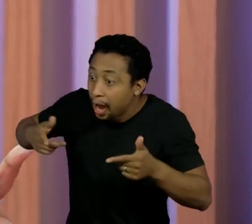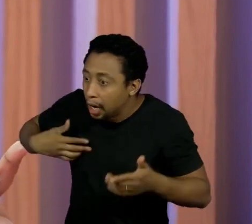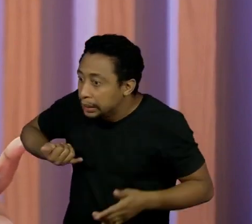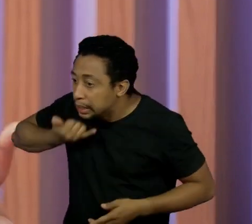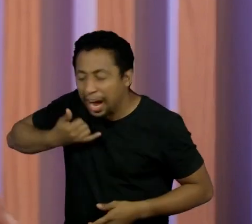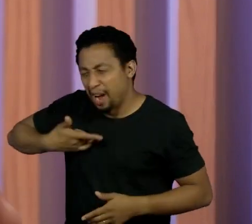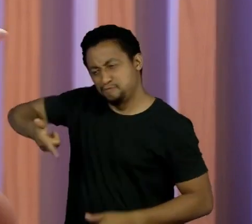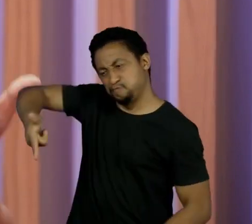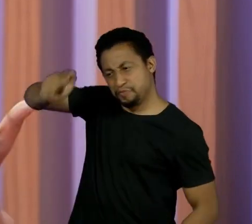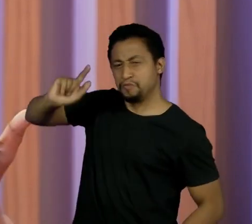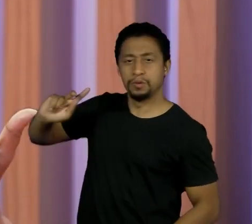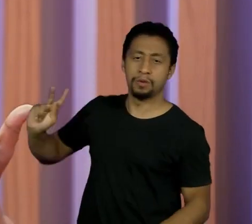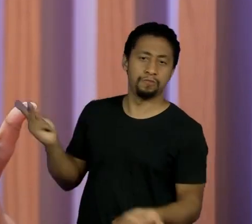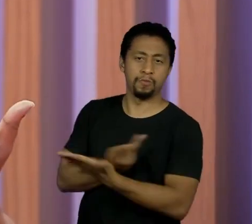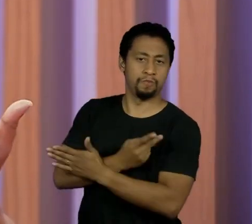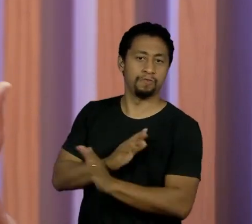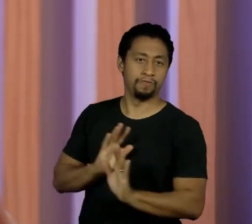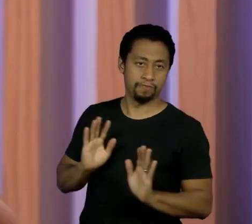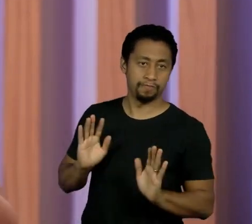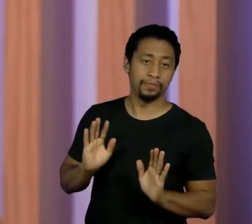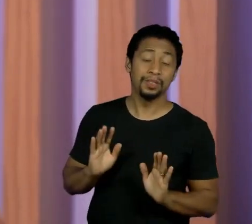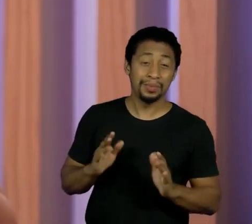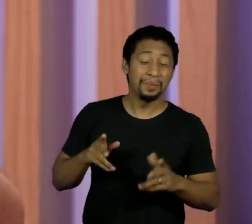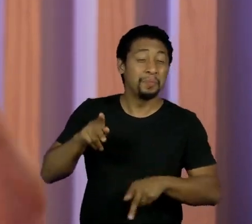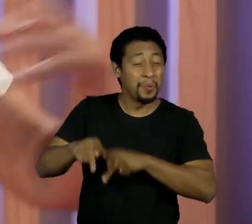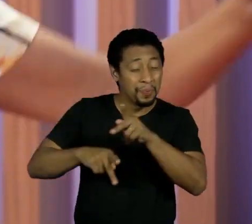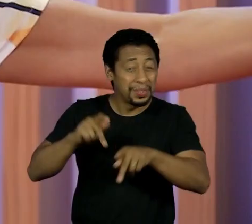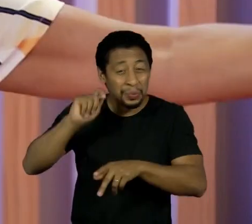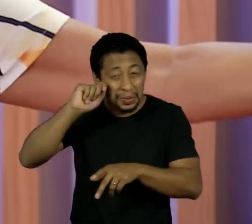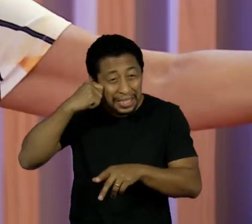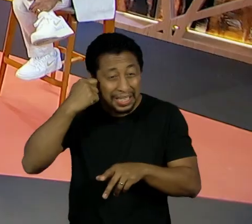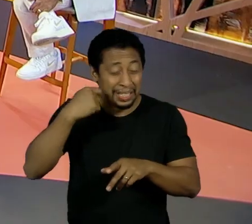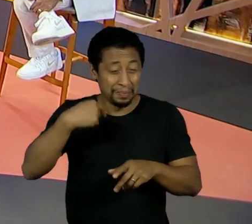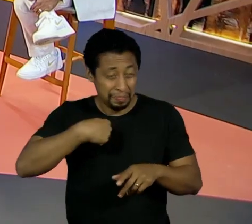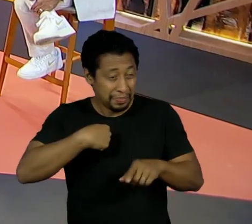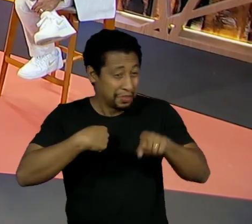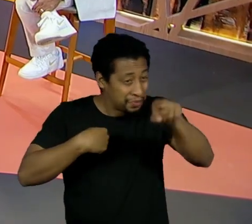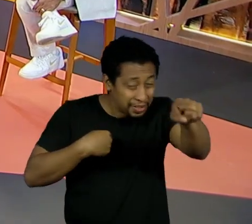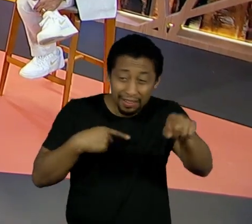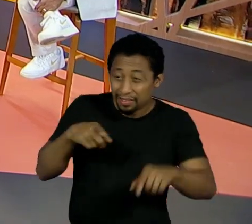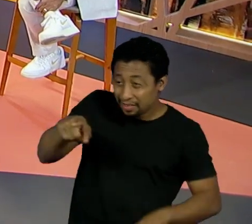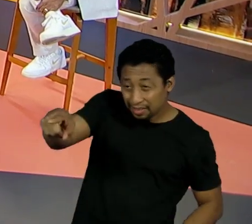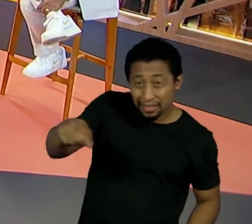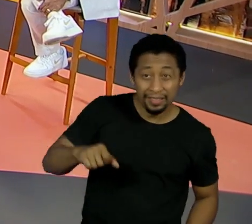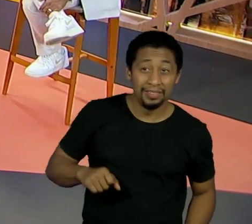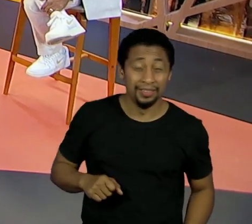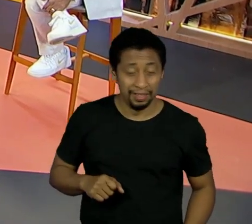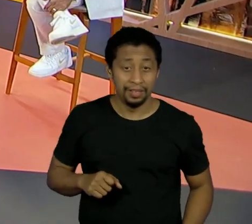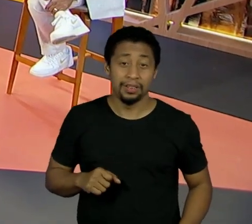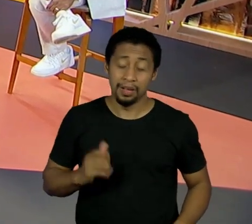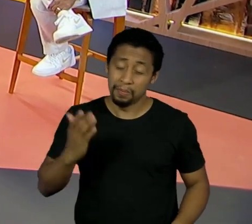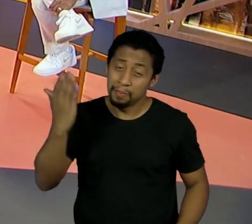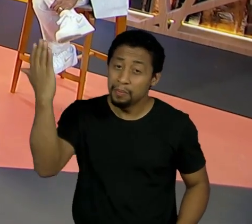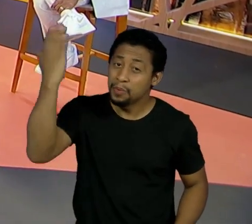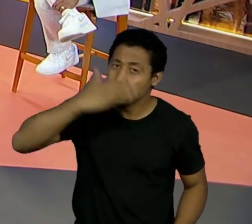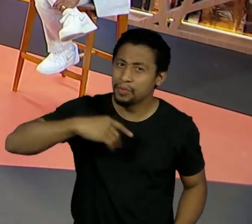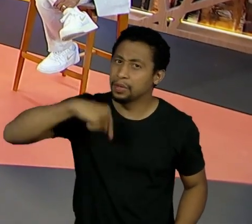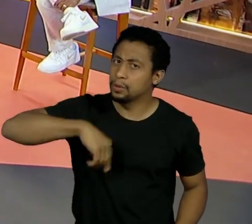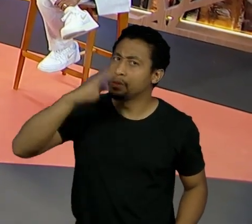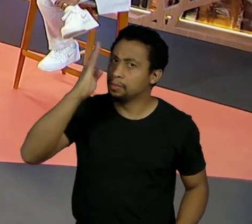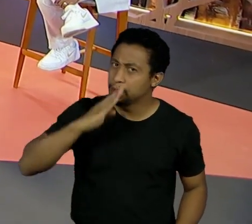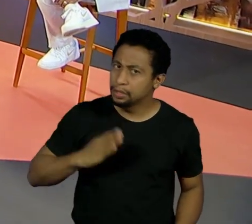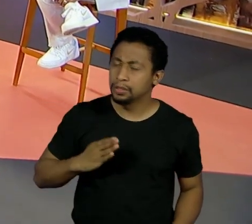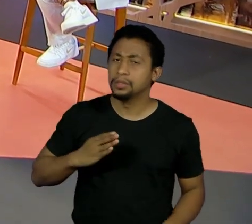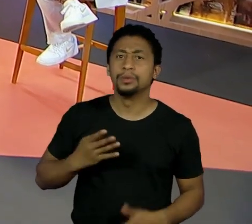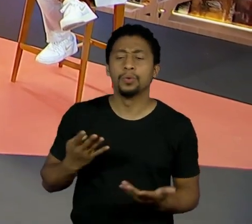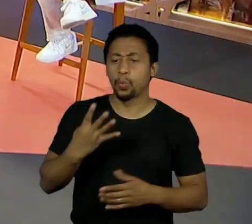está na população negra, está em você, em mim, nele, a prova de que esse país teve 4